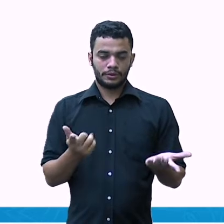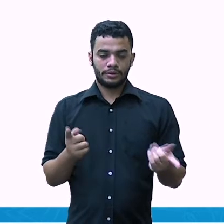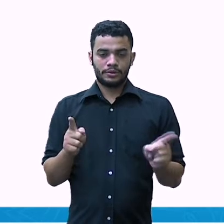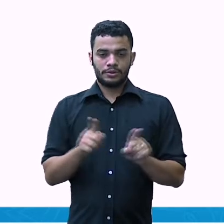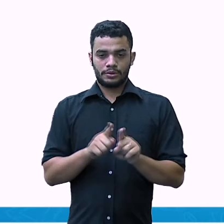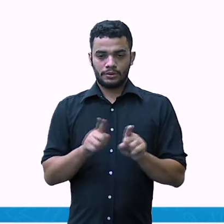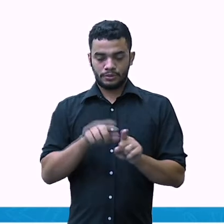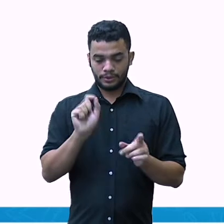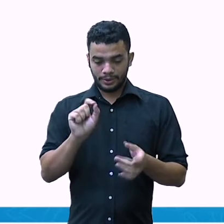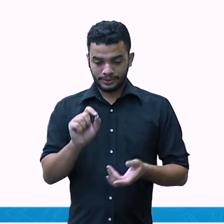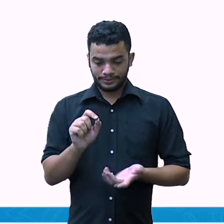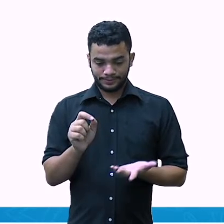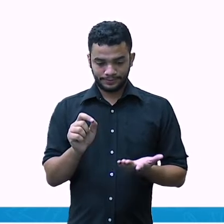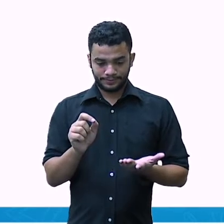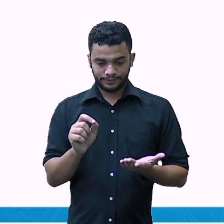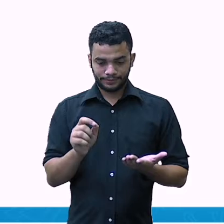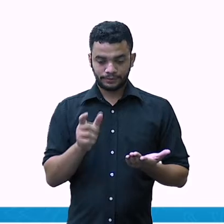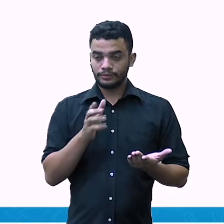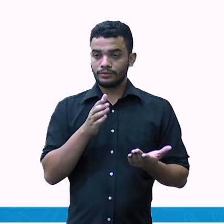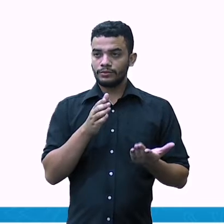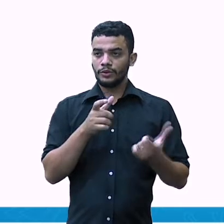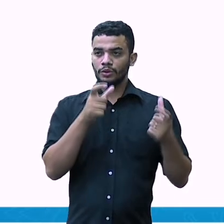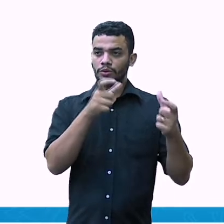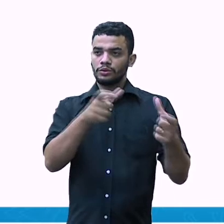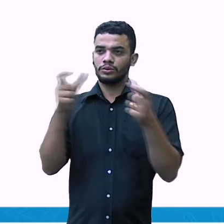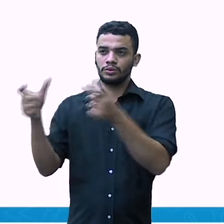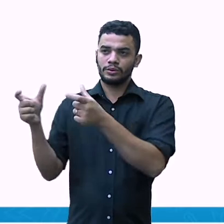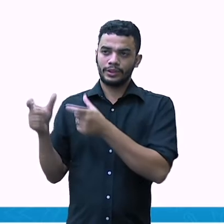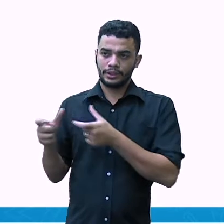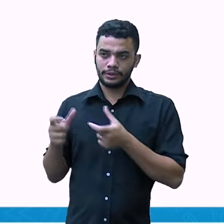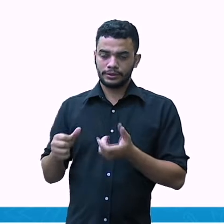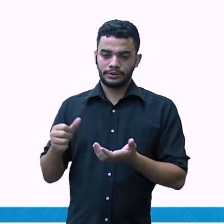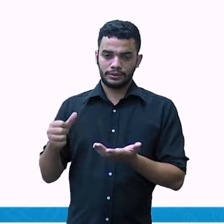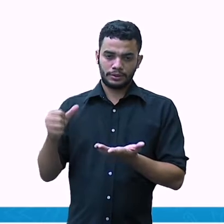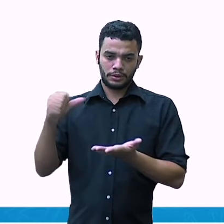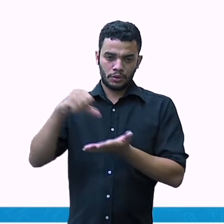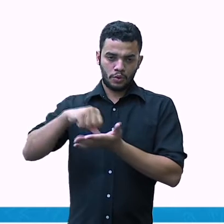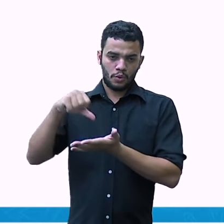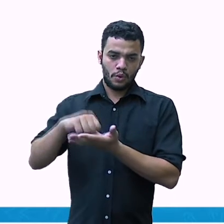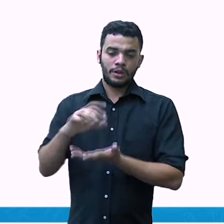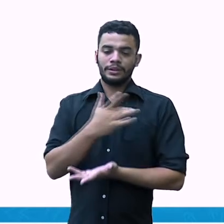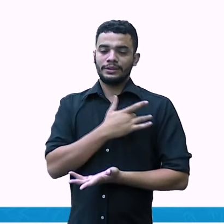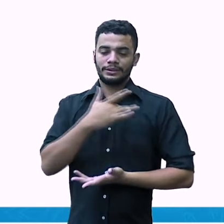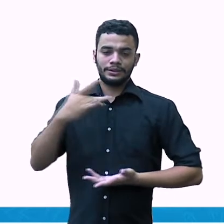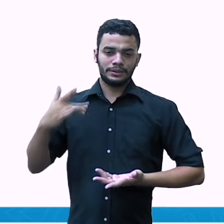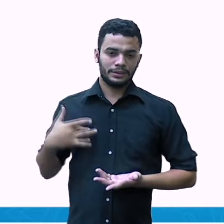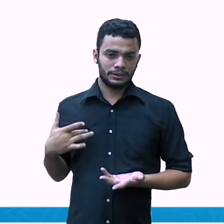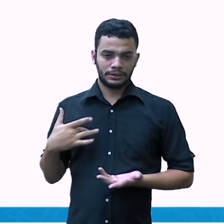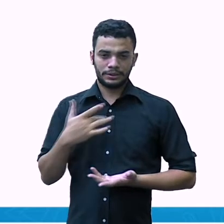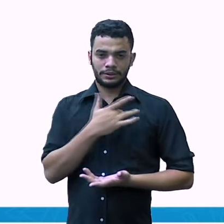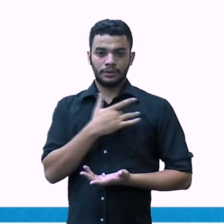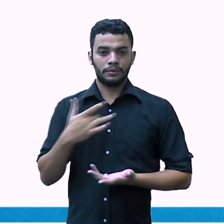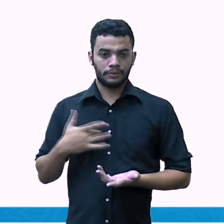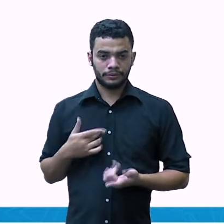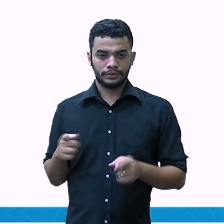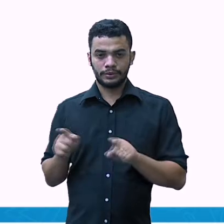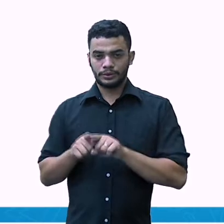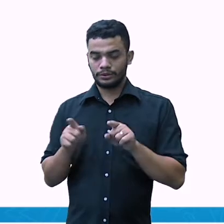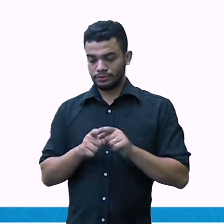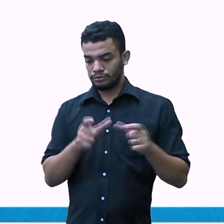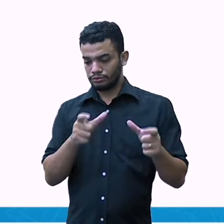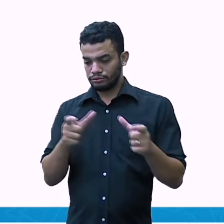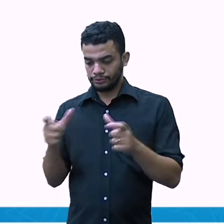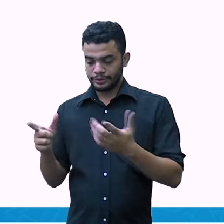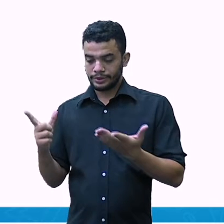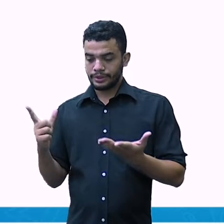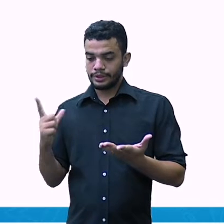transportes, além de apresentar maior circulação de pessoas. Em cidades menores, é muito comum ter em